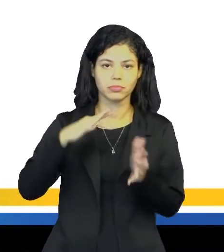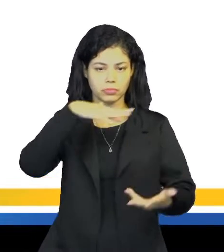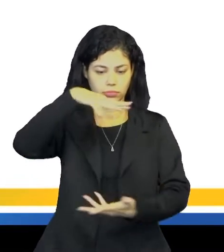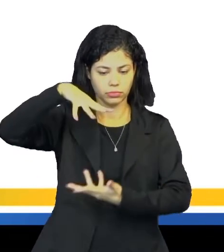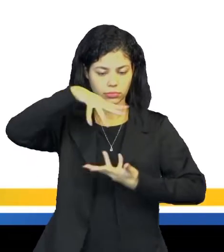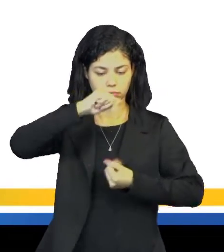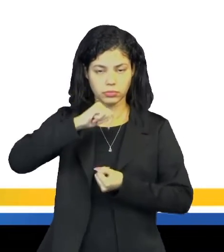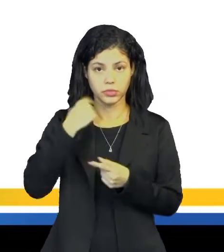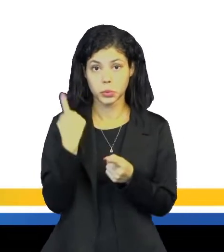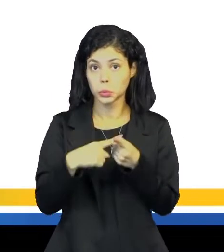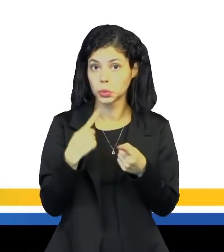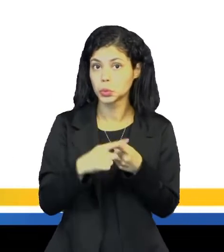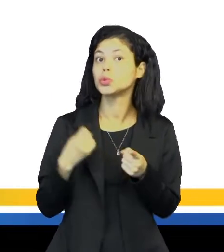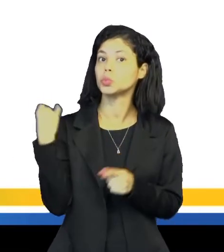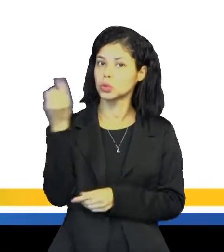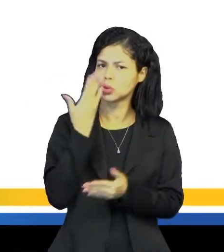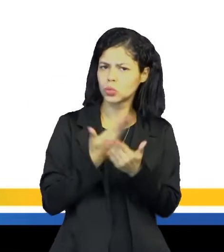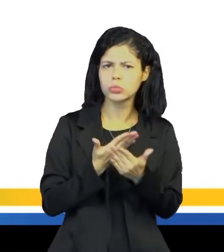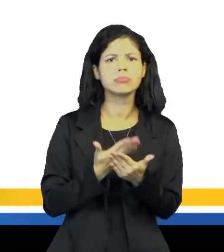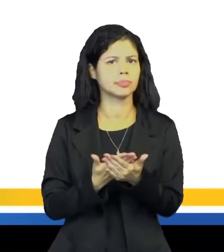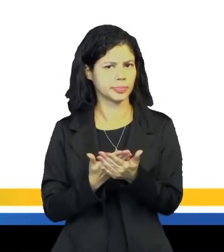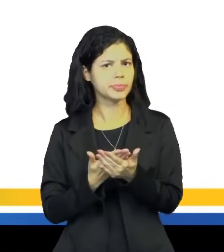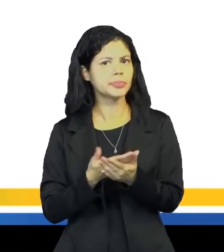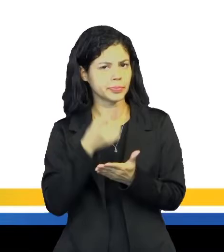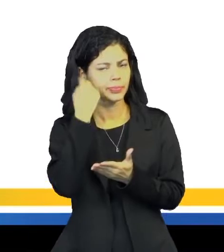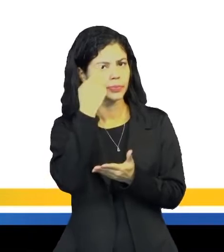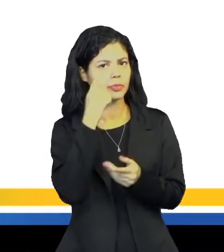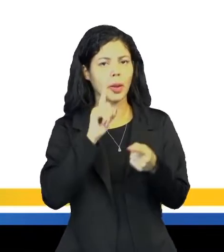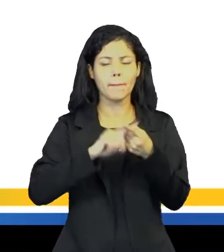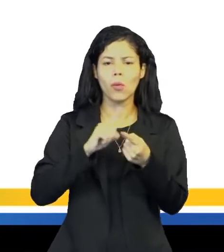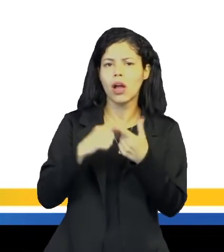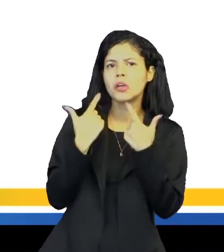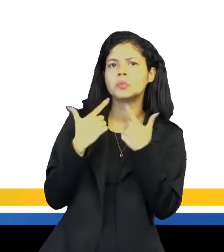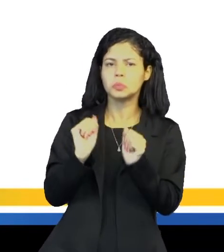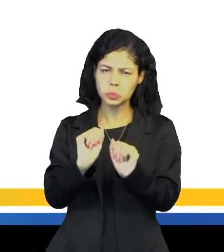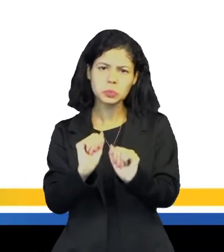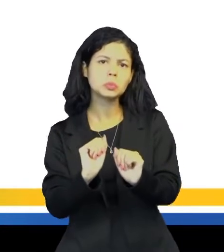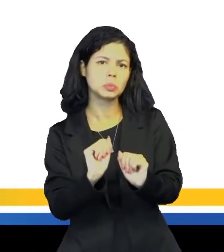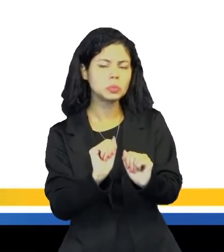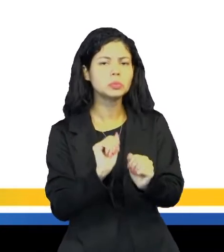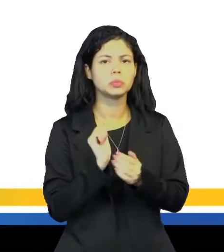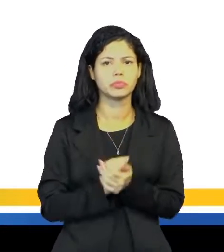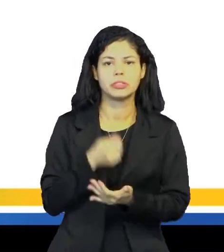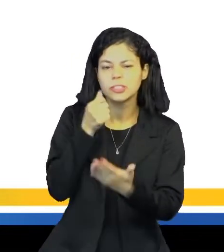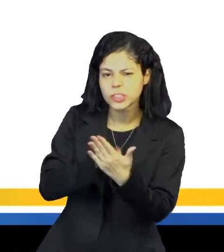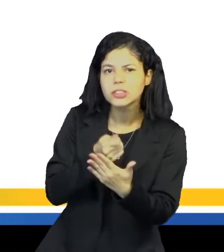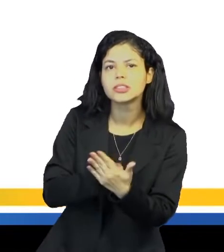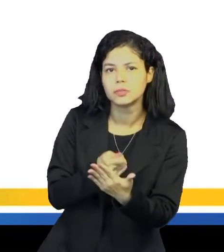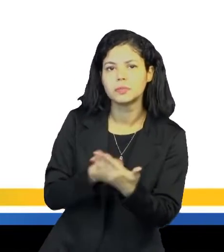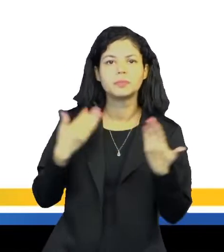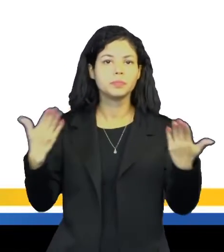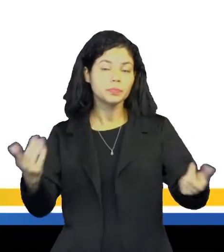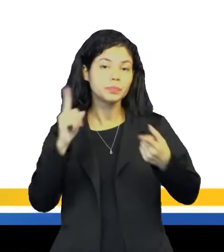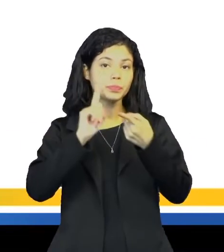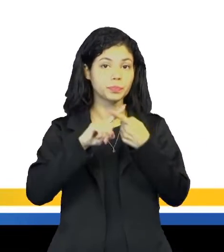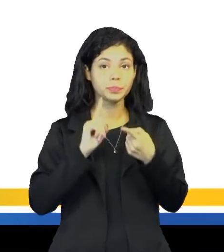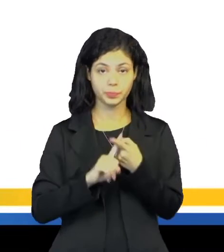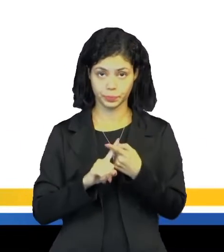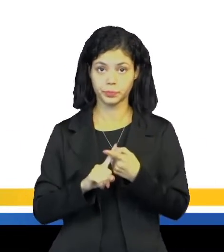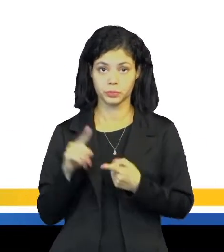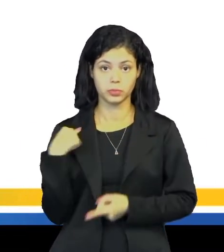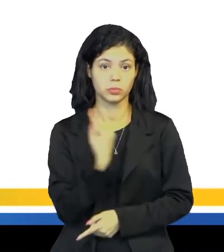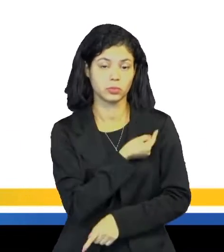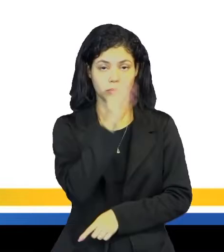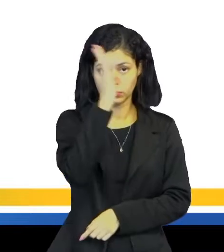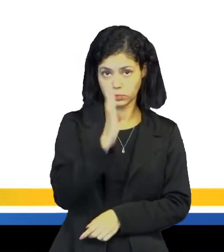né, por que é importante estudar espanhol, por que essa língua, ela é cobrada, né, por que a gente